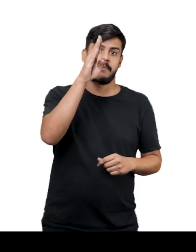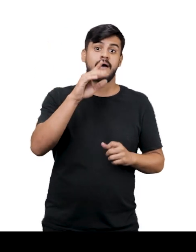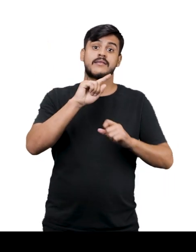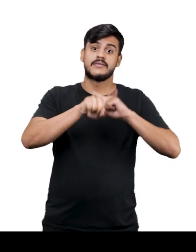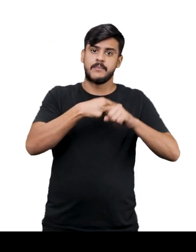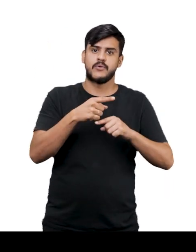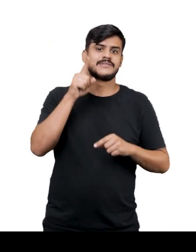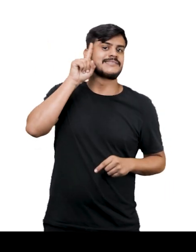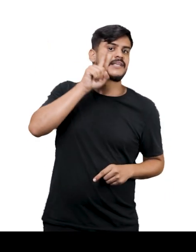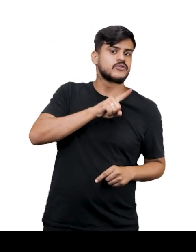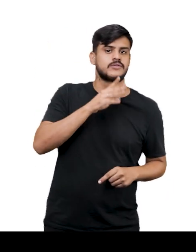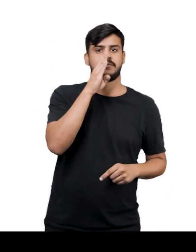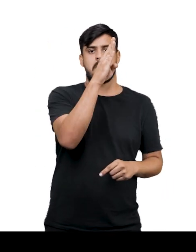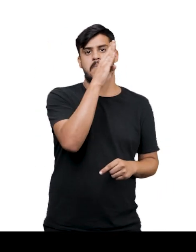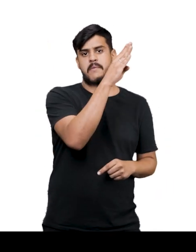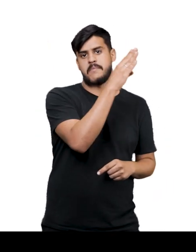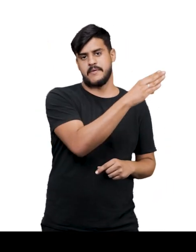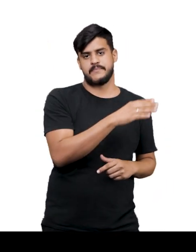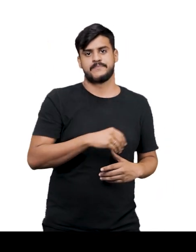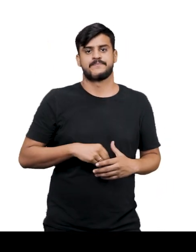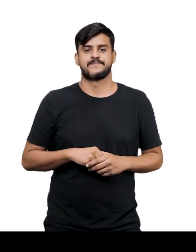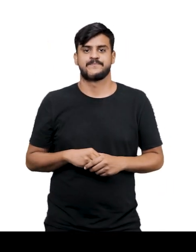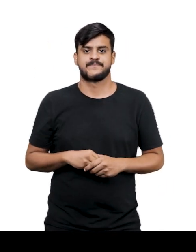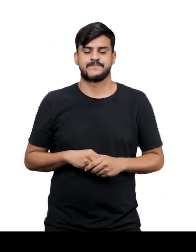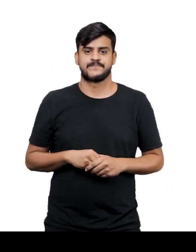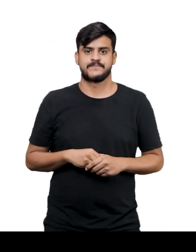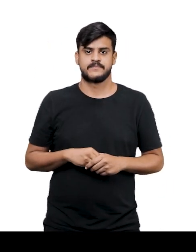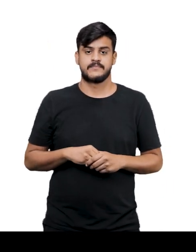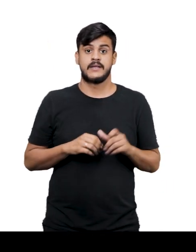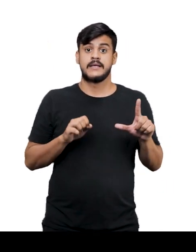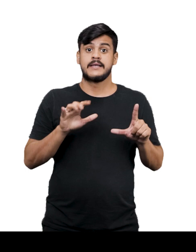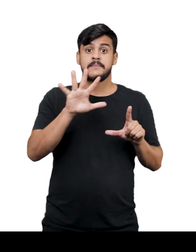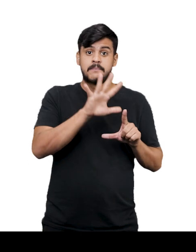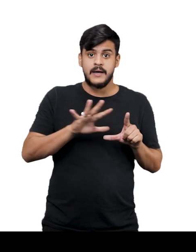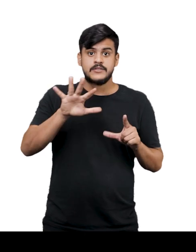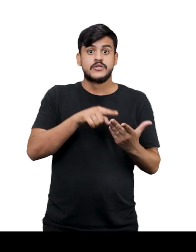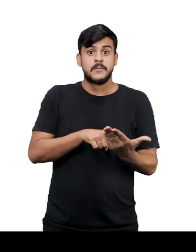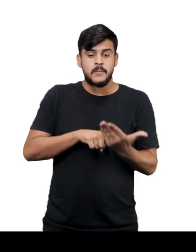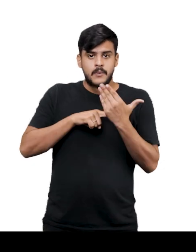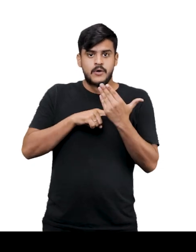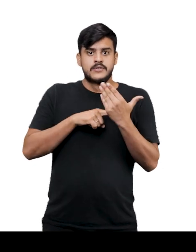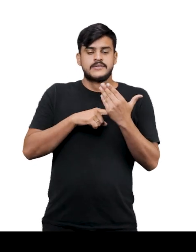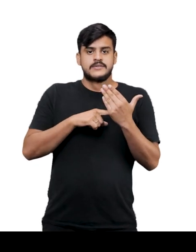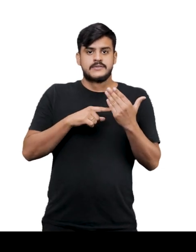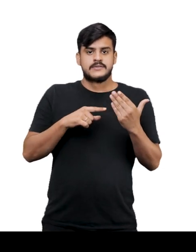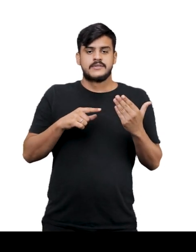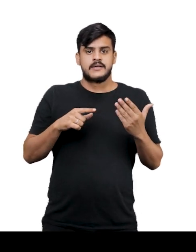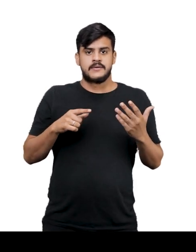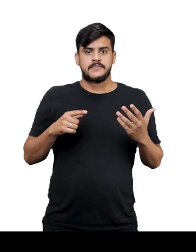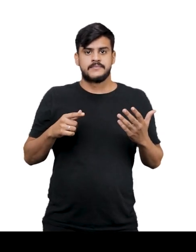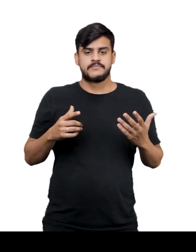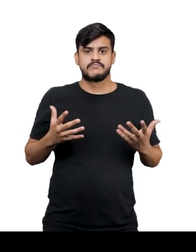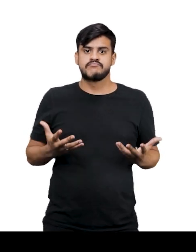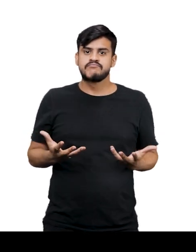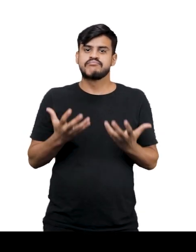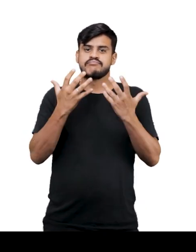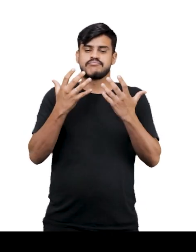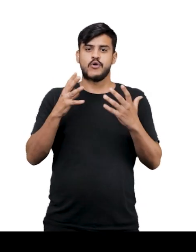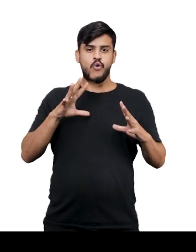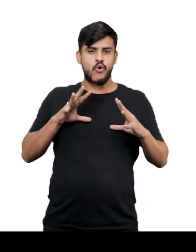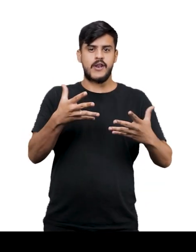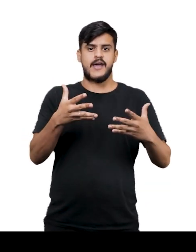capitais europeias e mais tarde pelos Estados Unidos. A imagem sintetiza o vigor e